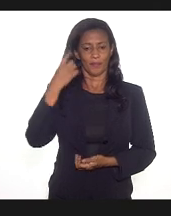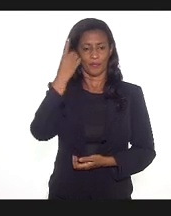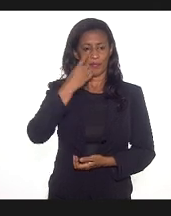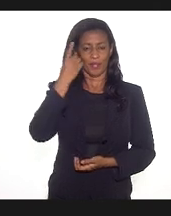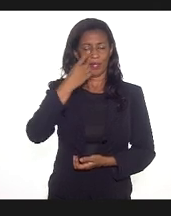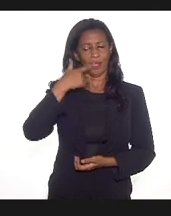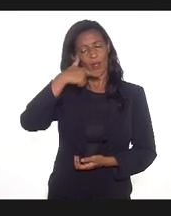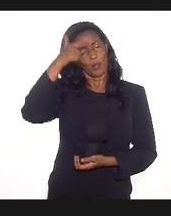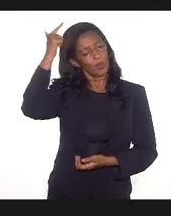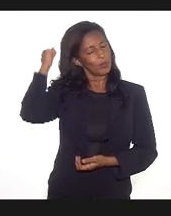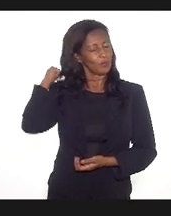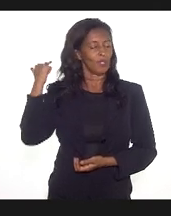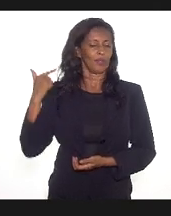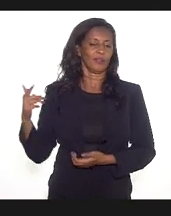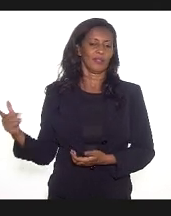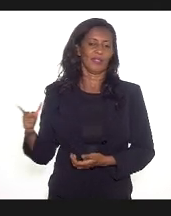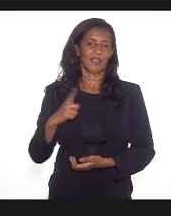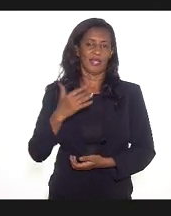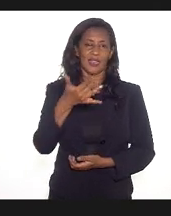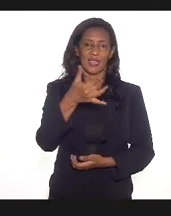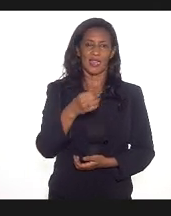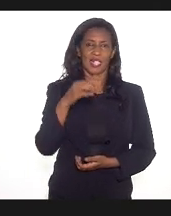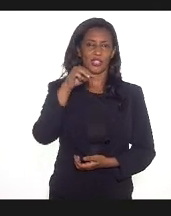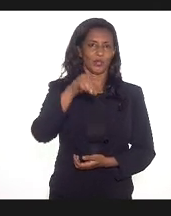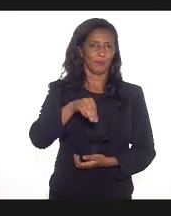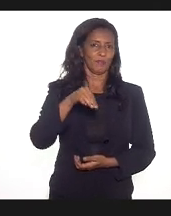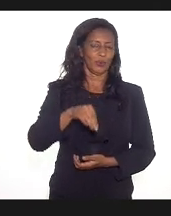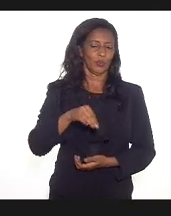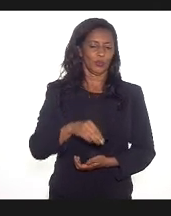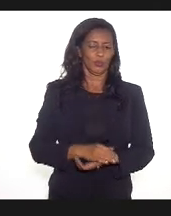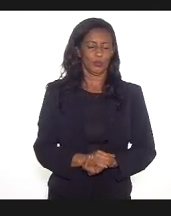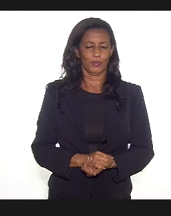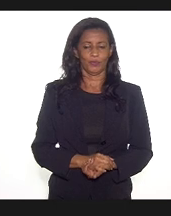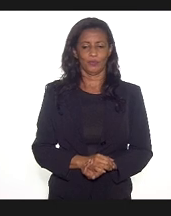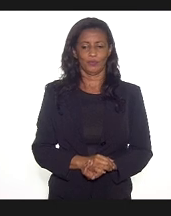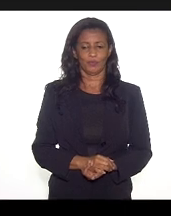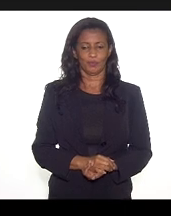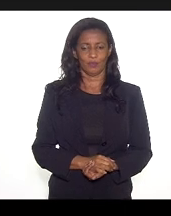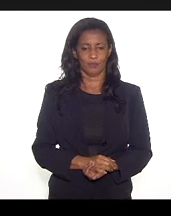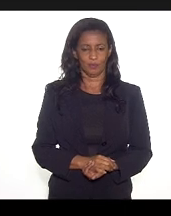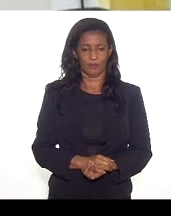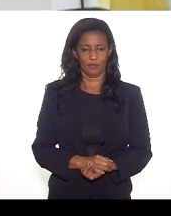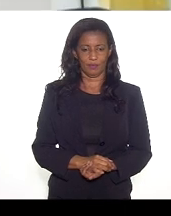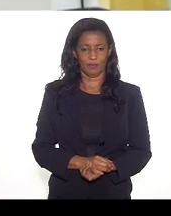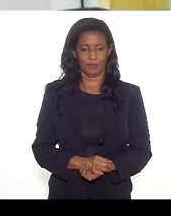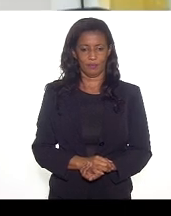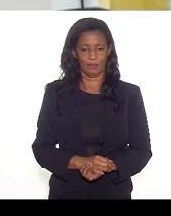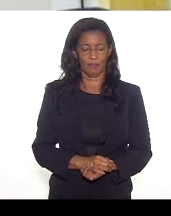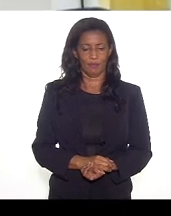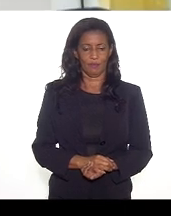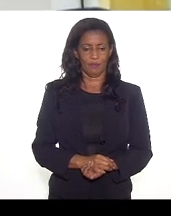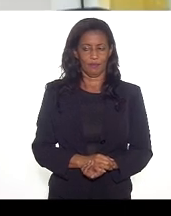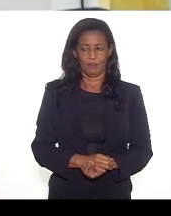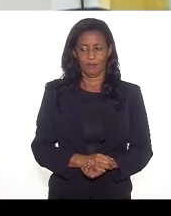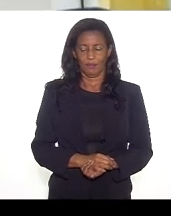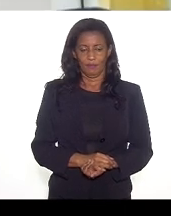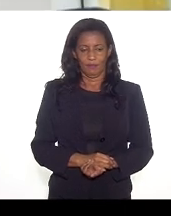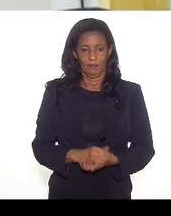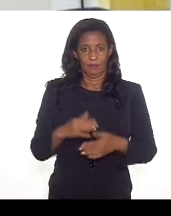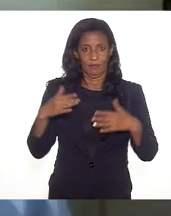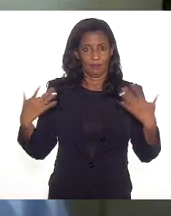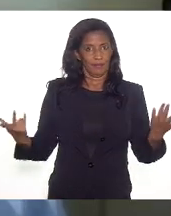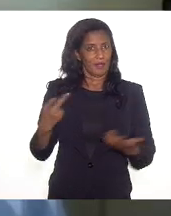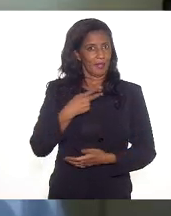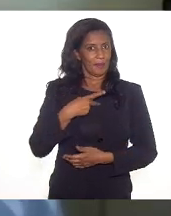Luiz Paulo. Vossa Excelência dispõe de 10 minutos no tempo regimental. Senhora presidente, senhoras